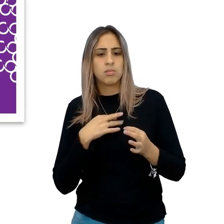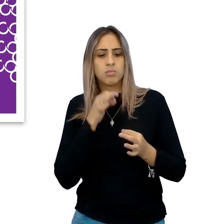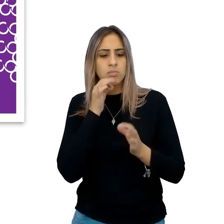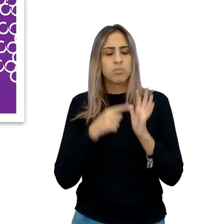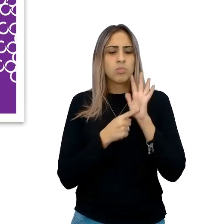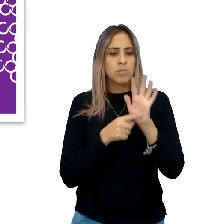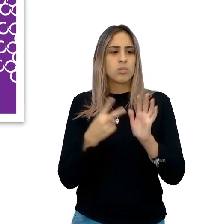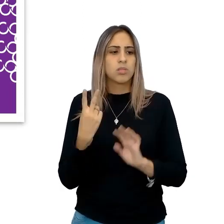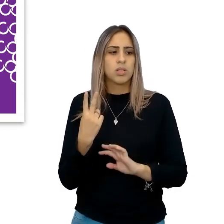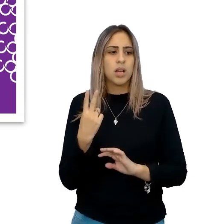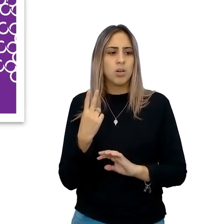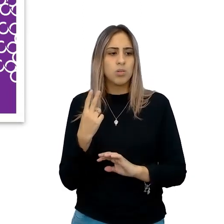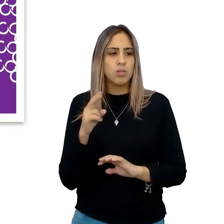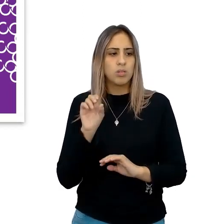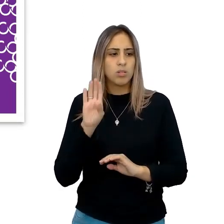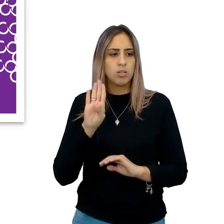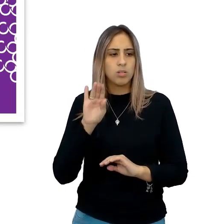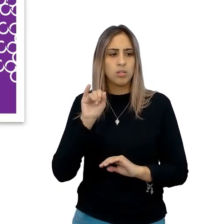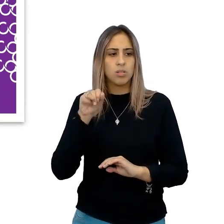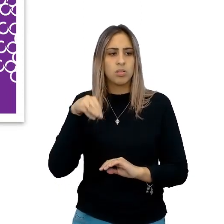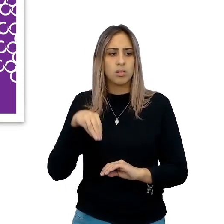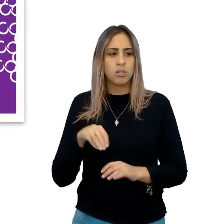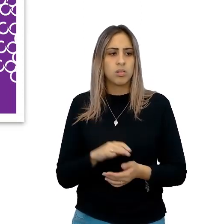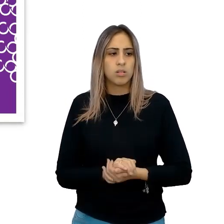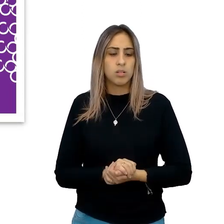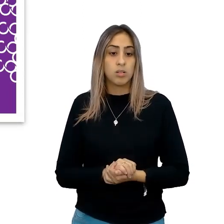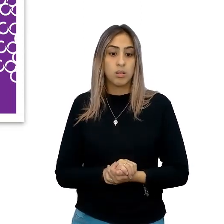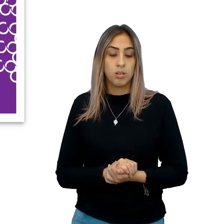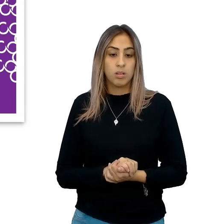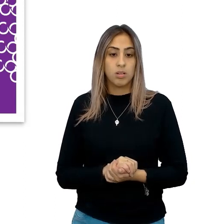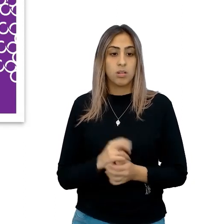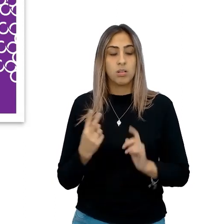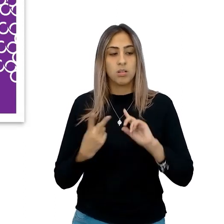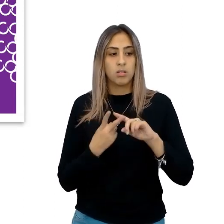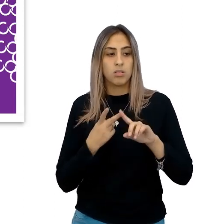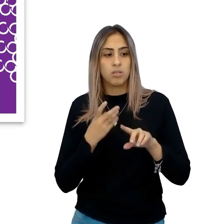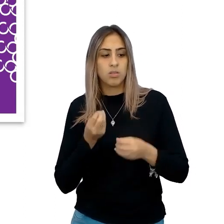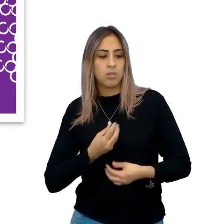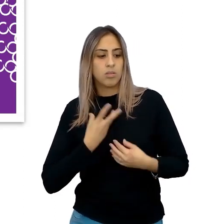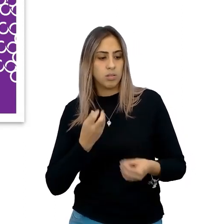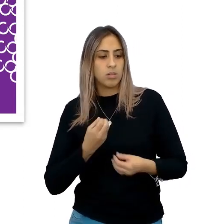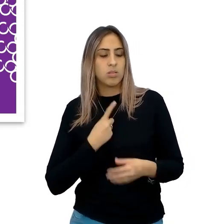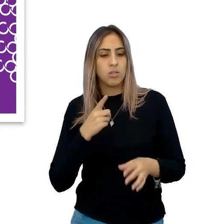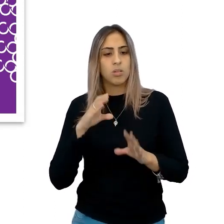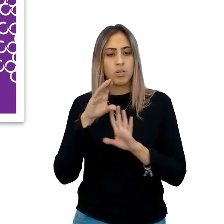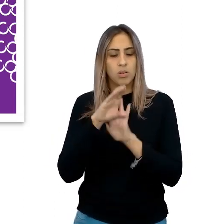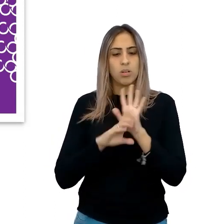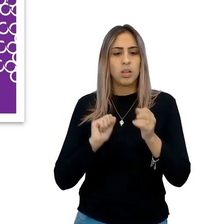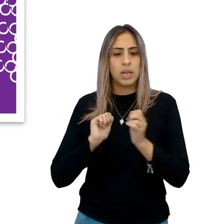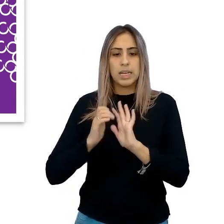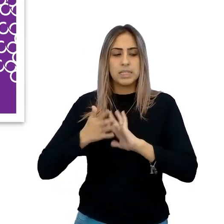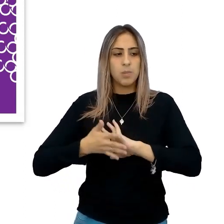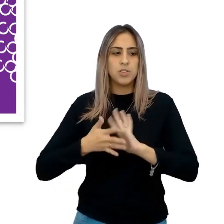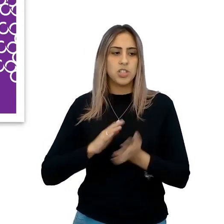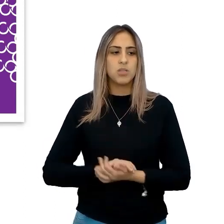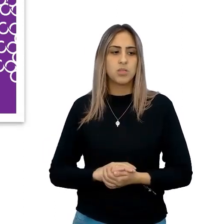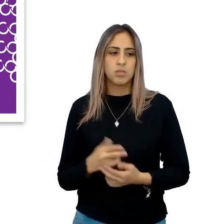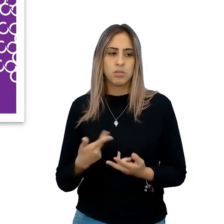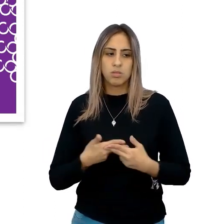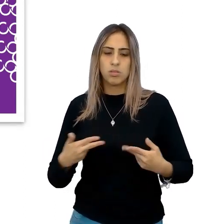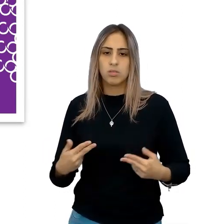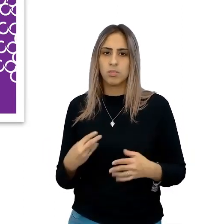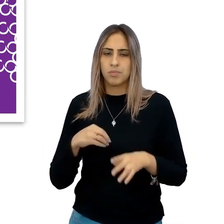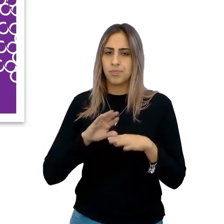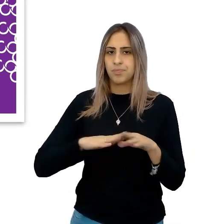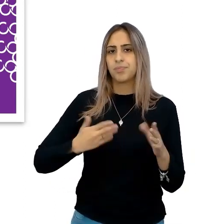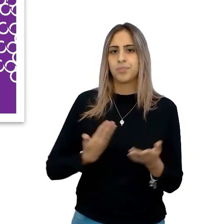ao segundo bimestre apenas, né? Então, por isso que nas formações passadas a gente usava o currículo em ação, né, e o São Paulo faz